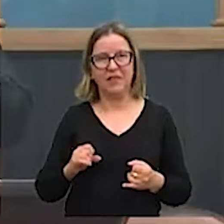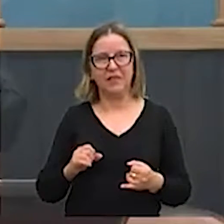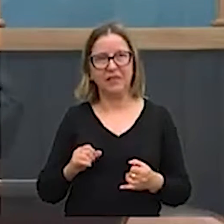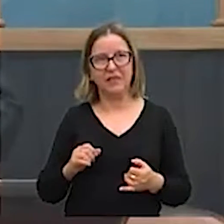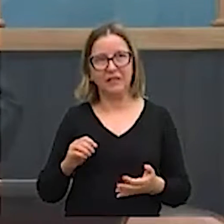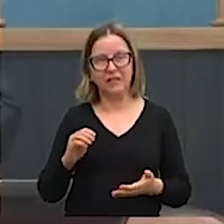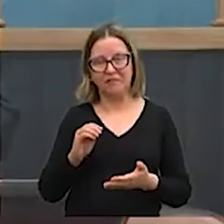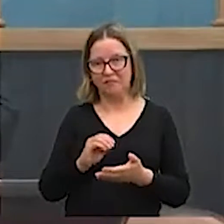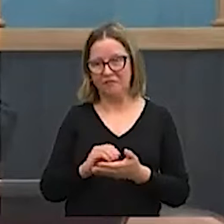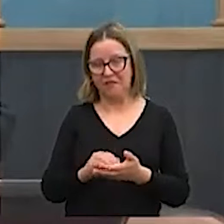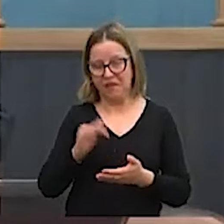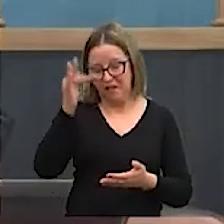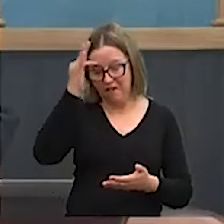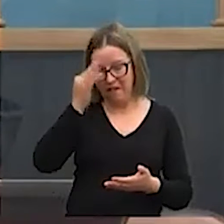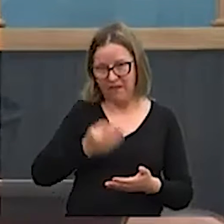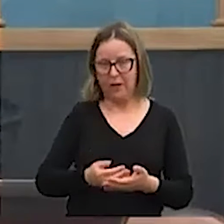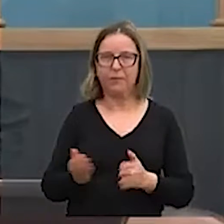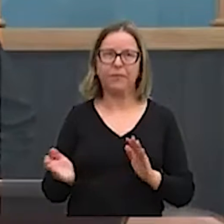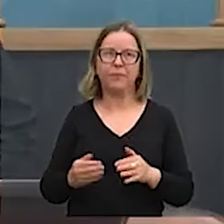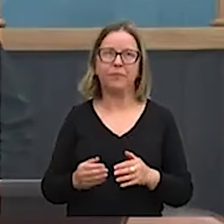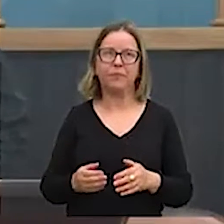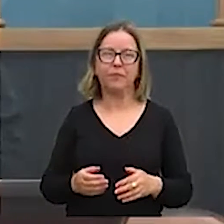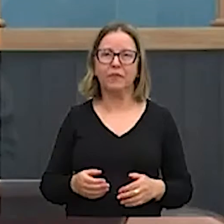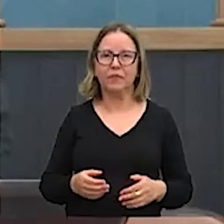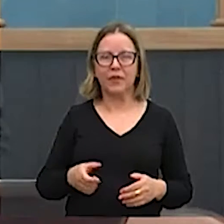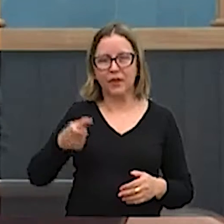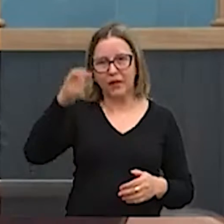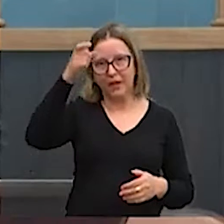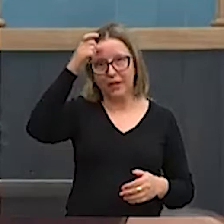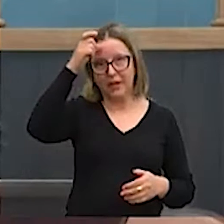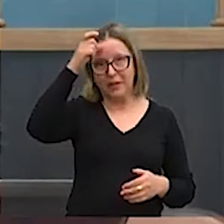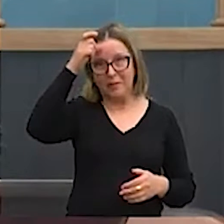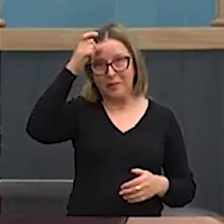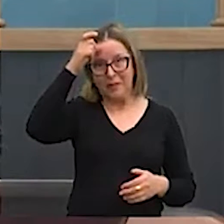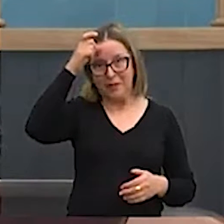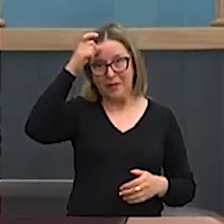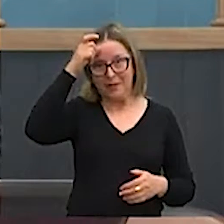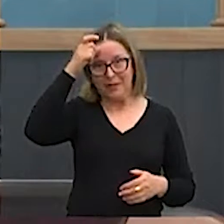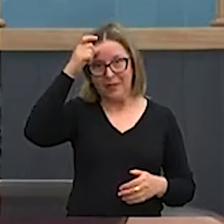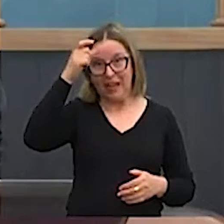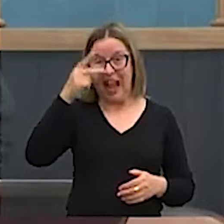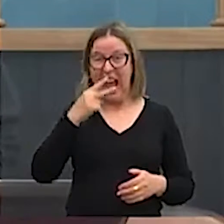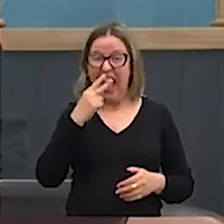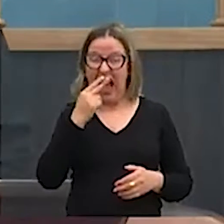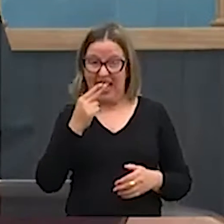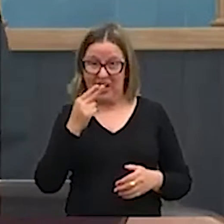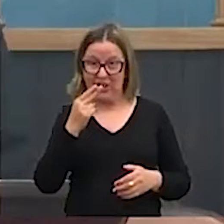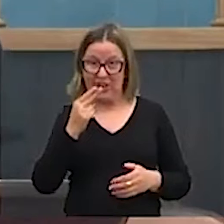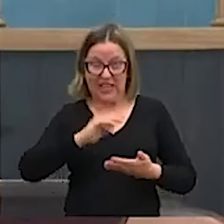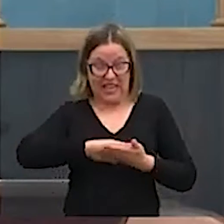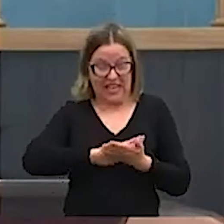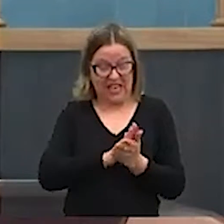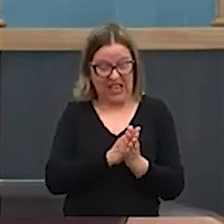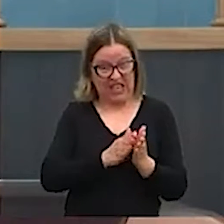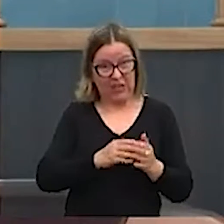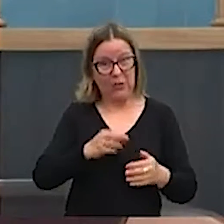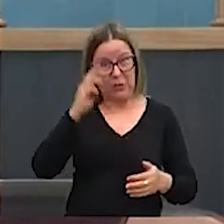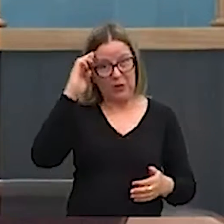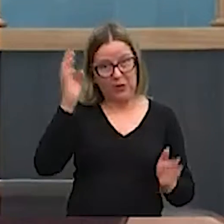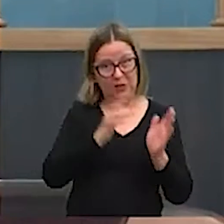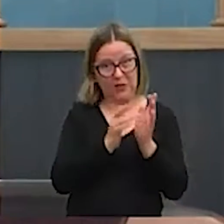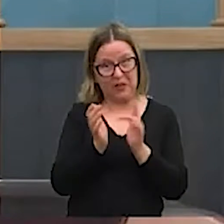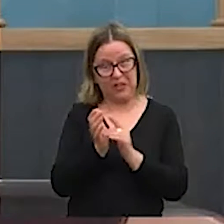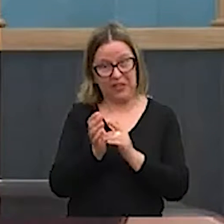Ele pensou que tinha conseguido acabar com o Senhor Jesus de uma vez por todas. Em vez disso,